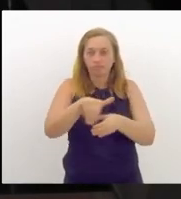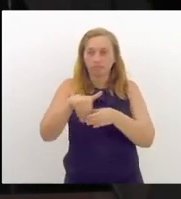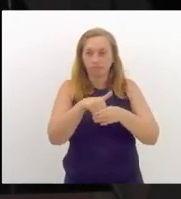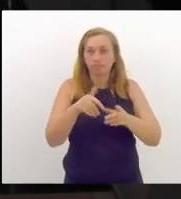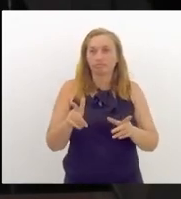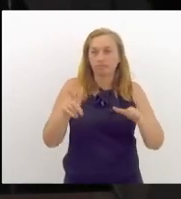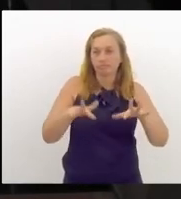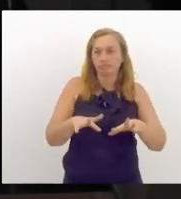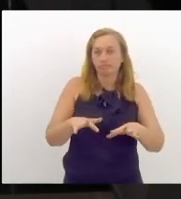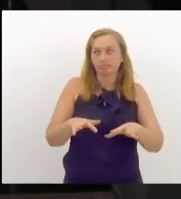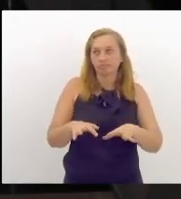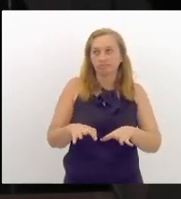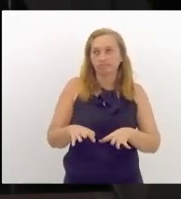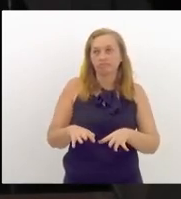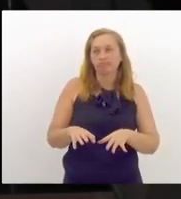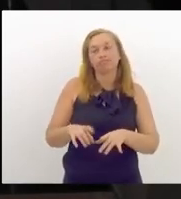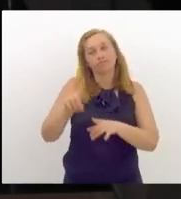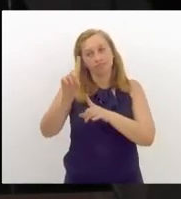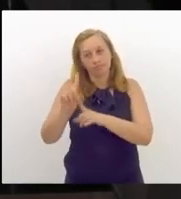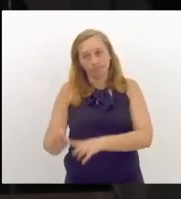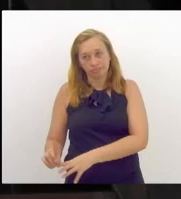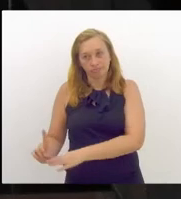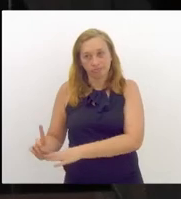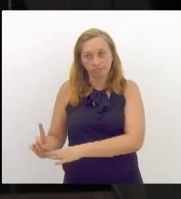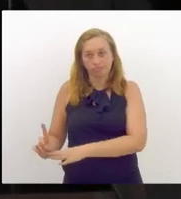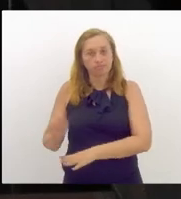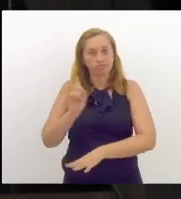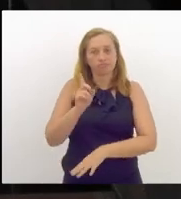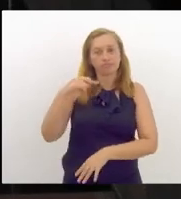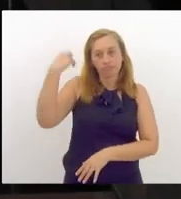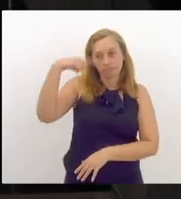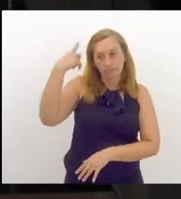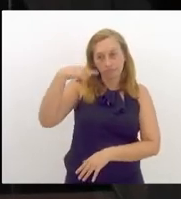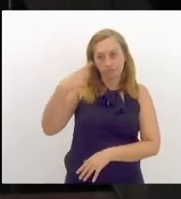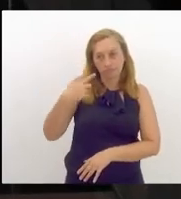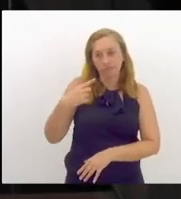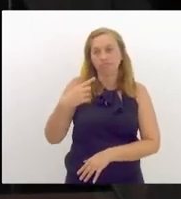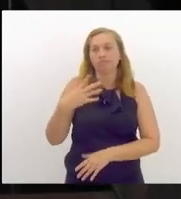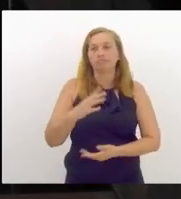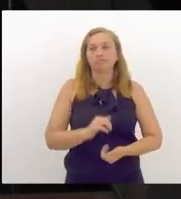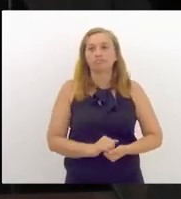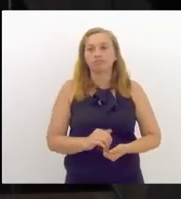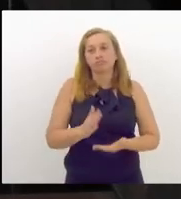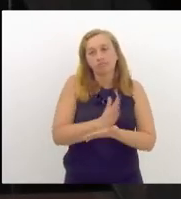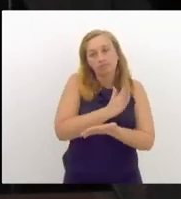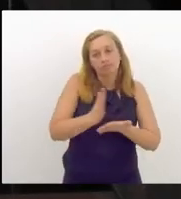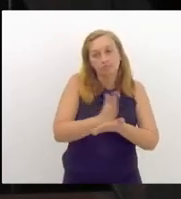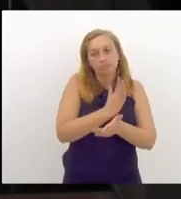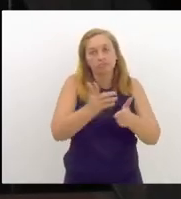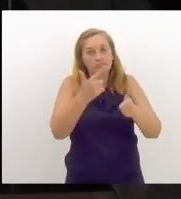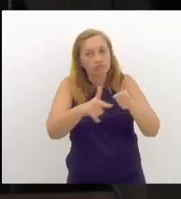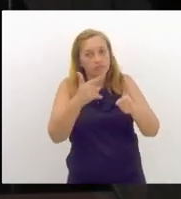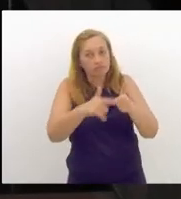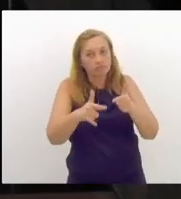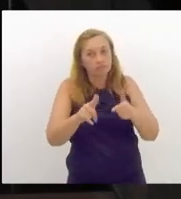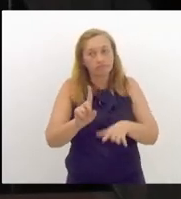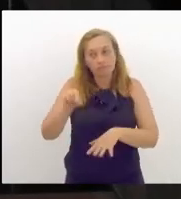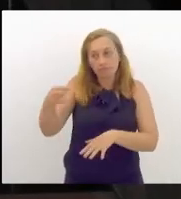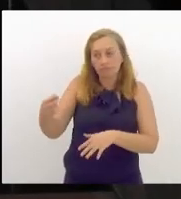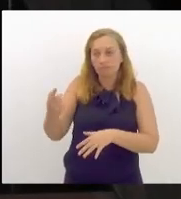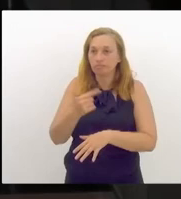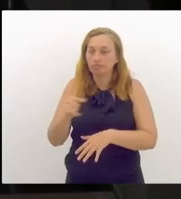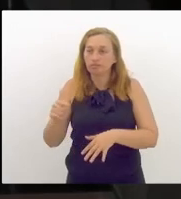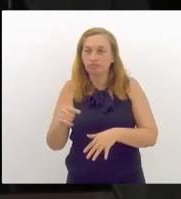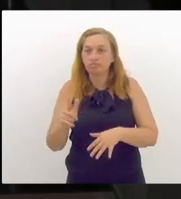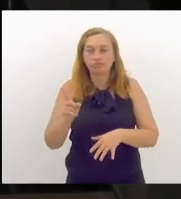diferente da Extrema direita não é maluco essas pessoas alguns tem problemas mas a maioria não tem Tem